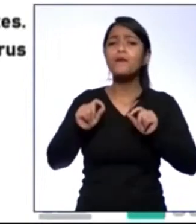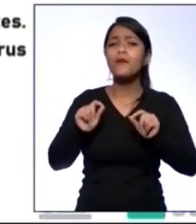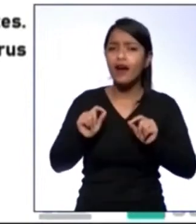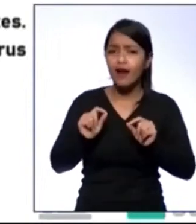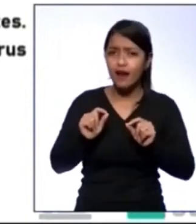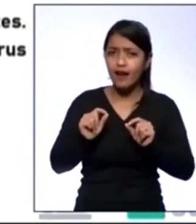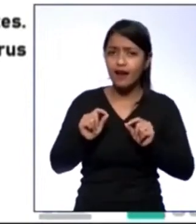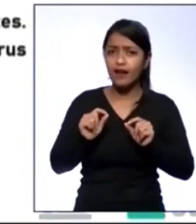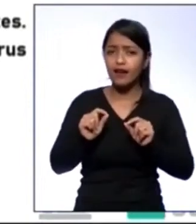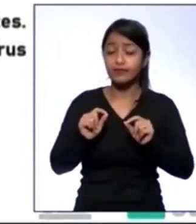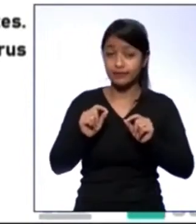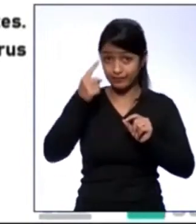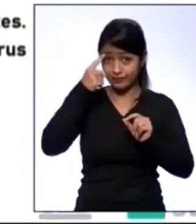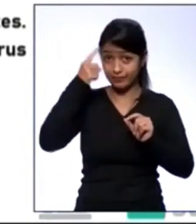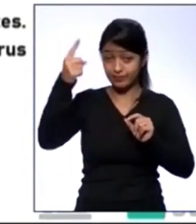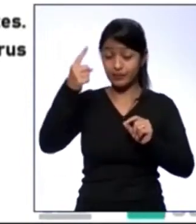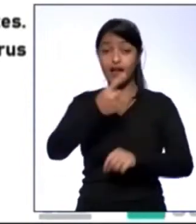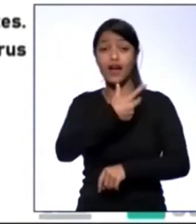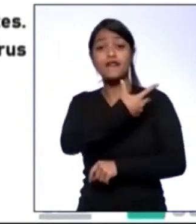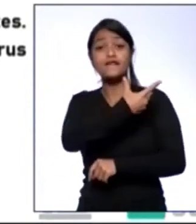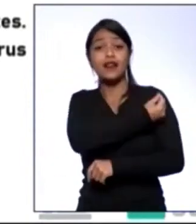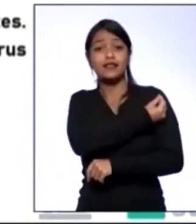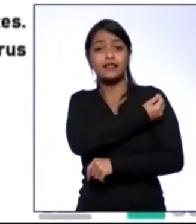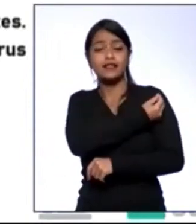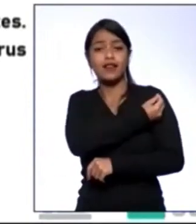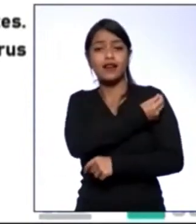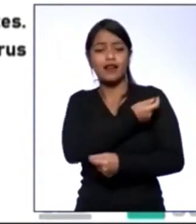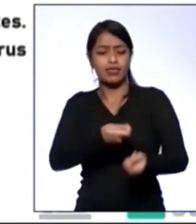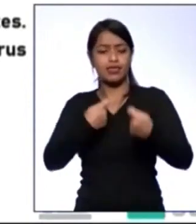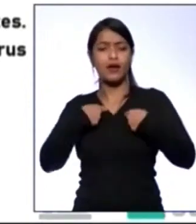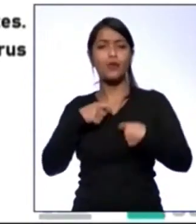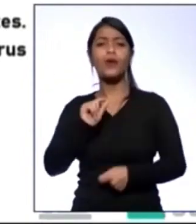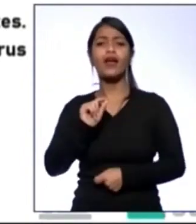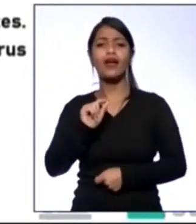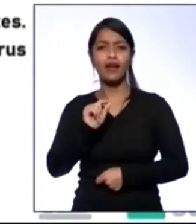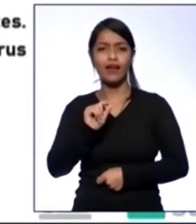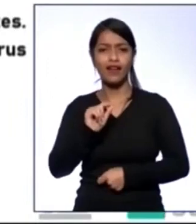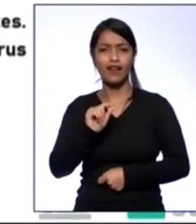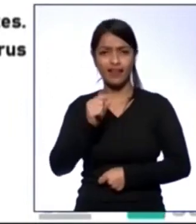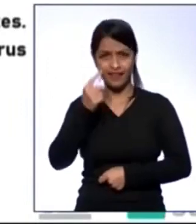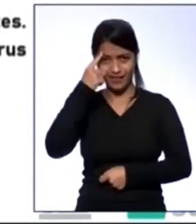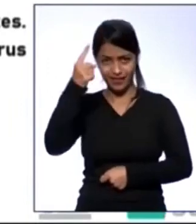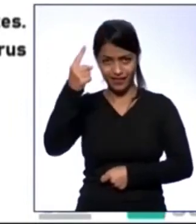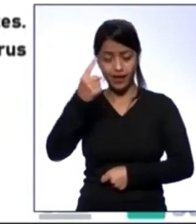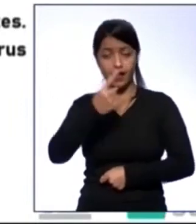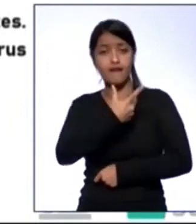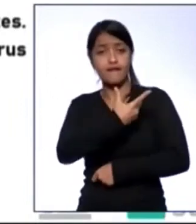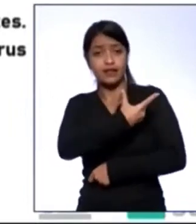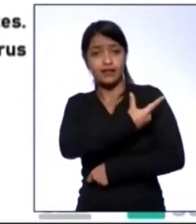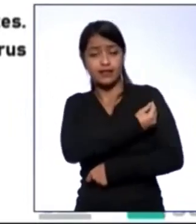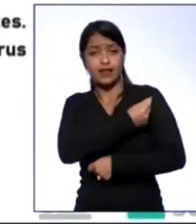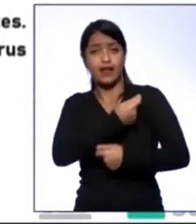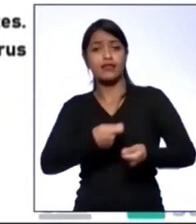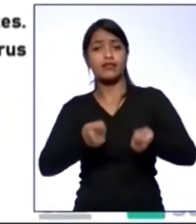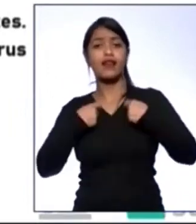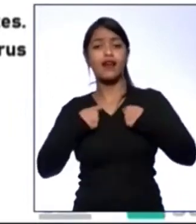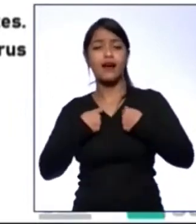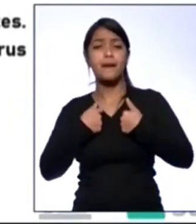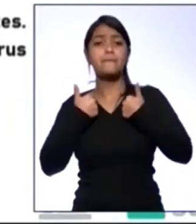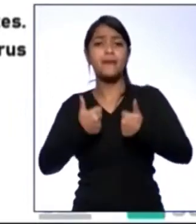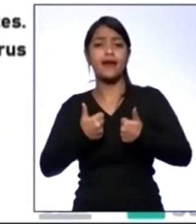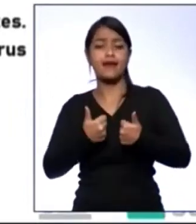vacina fez? A vacina gera o benefício, né?